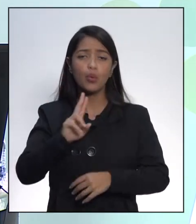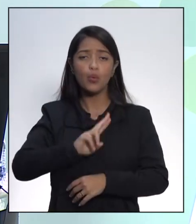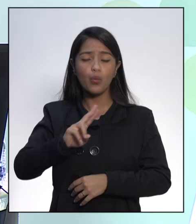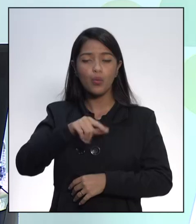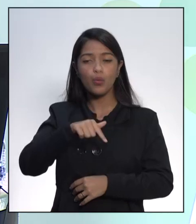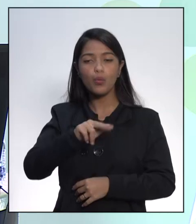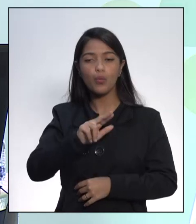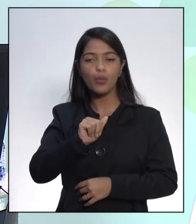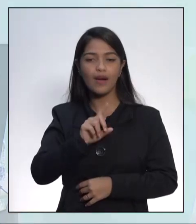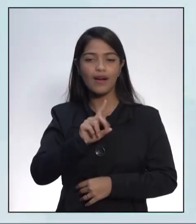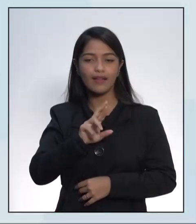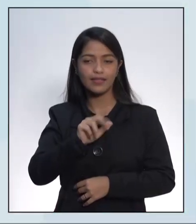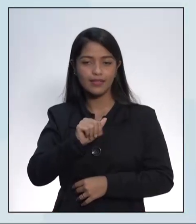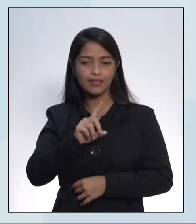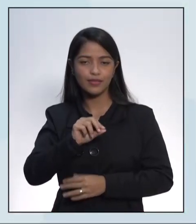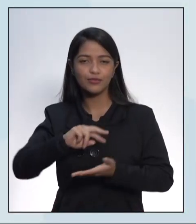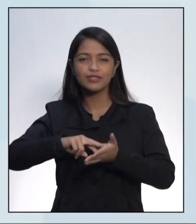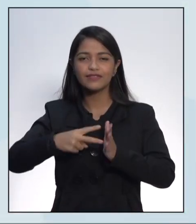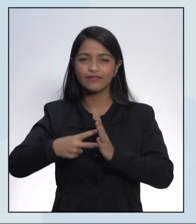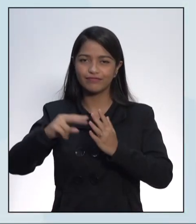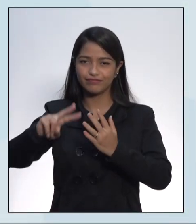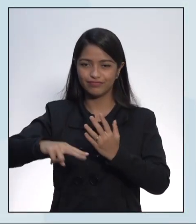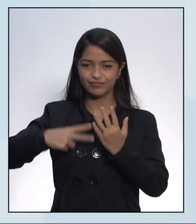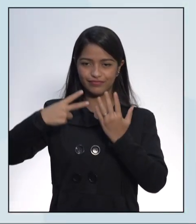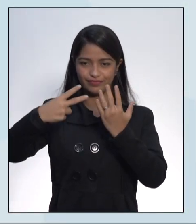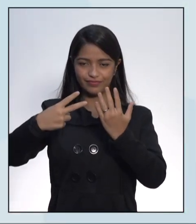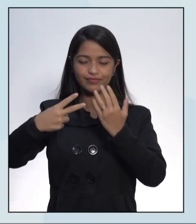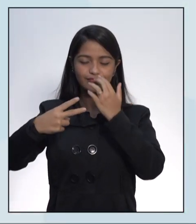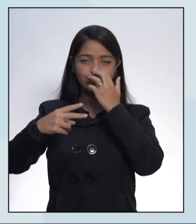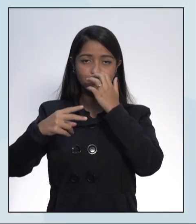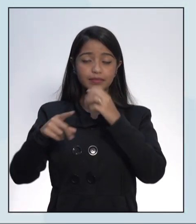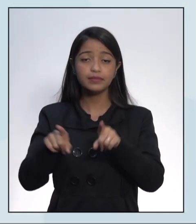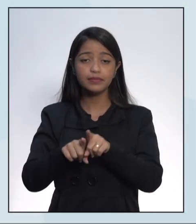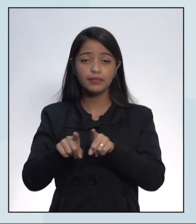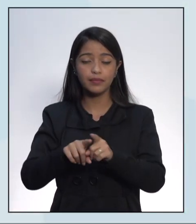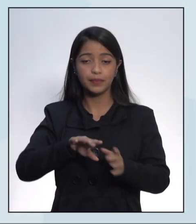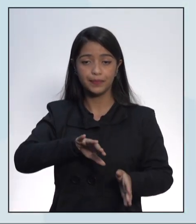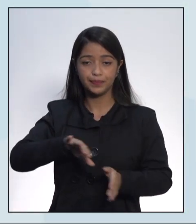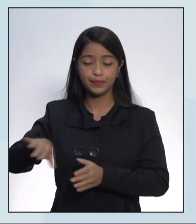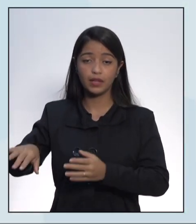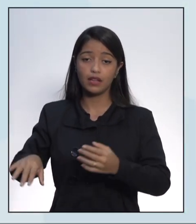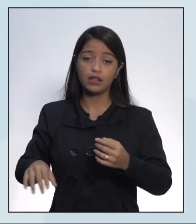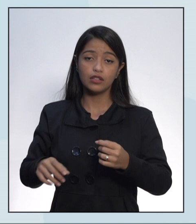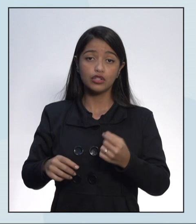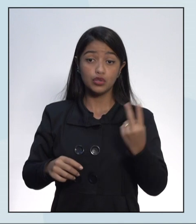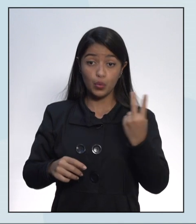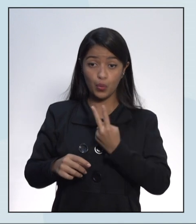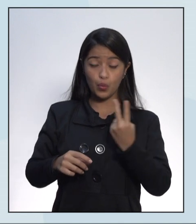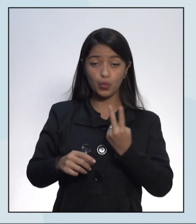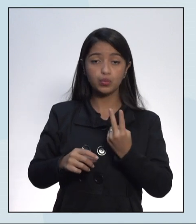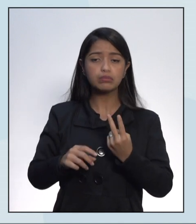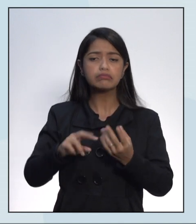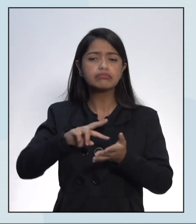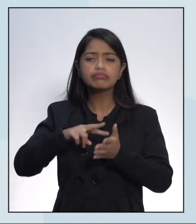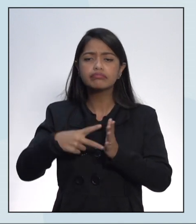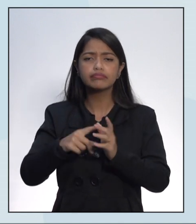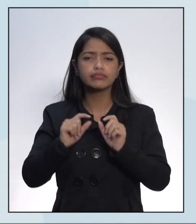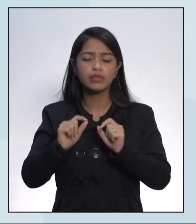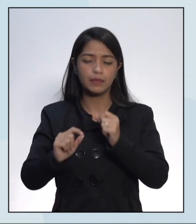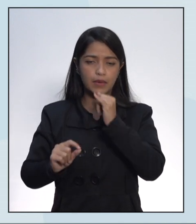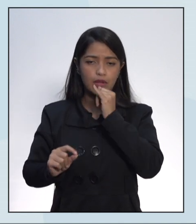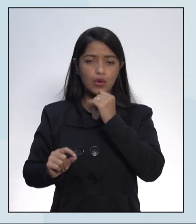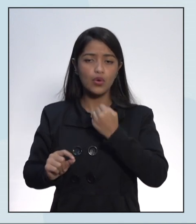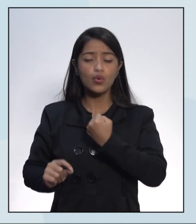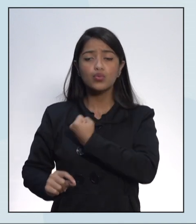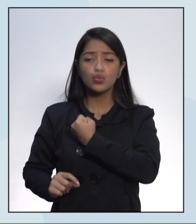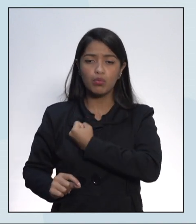na segunda imagem, né, foi feita a expressão ao cubo, que é um número elevado, por exemplo, a primeira,